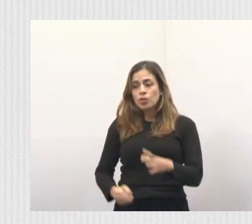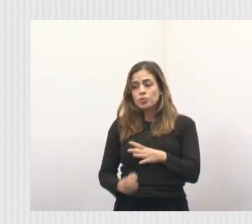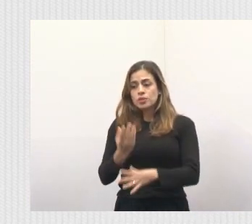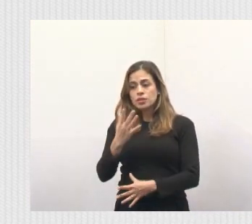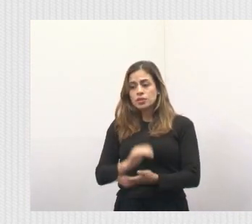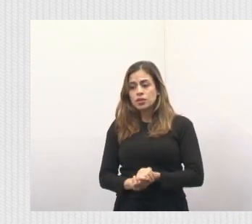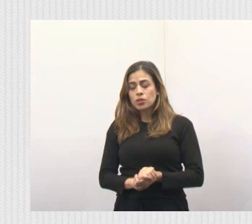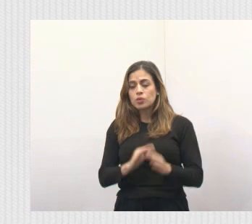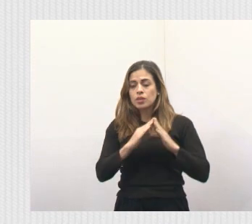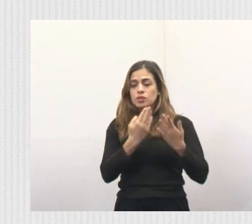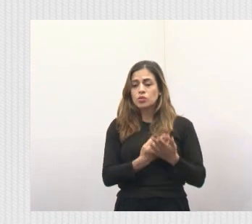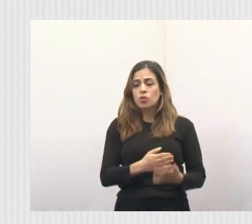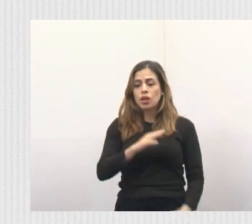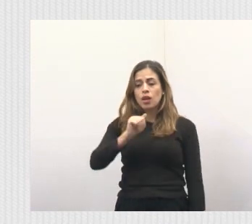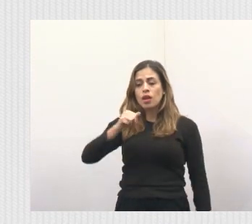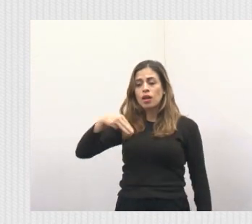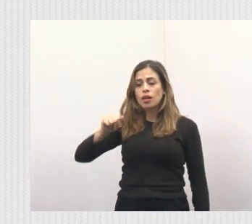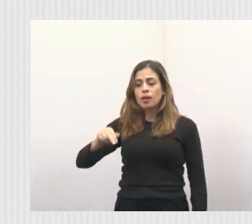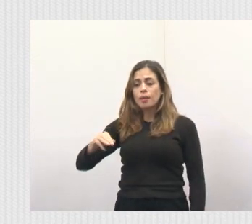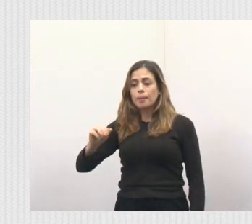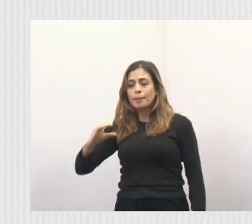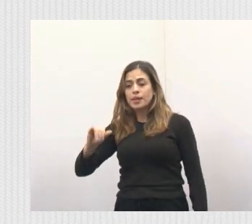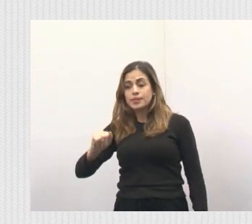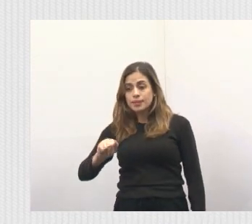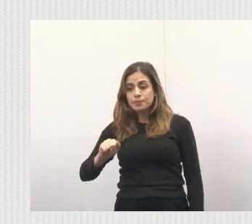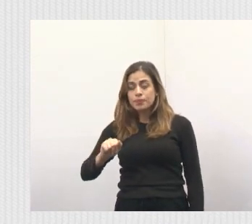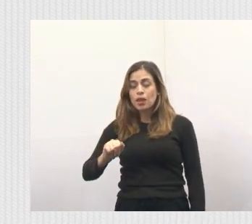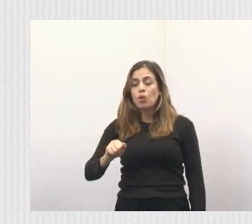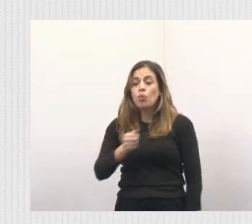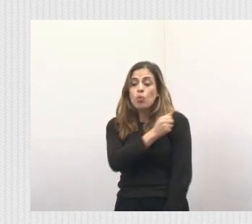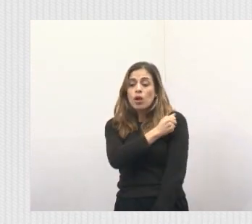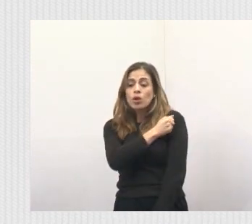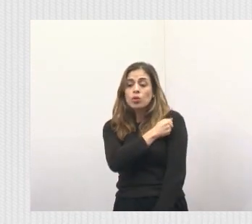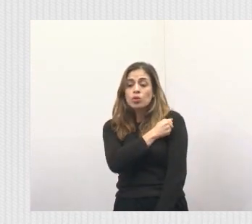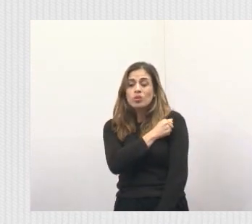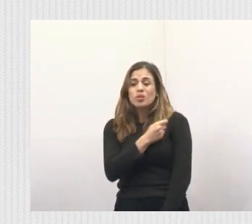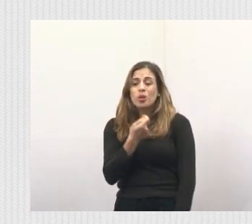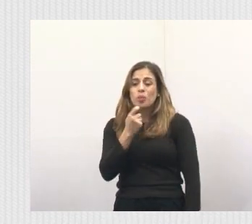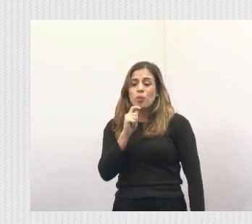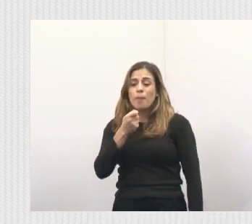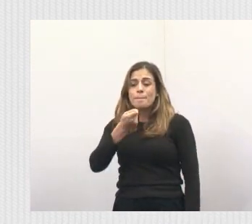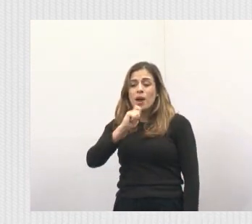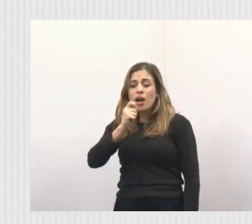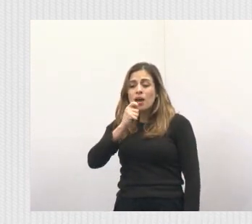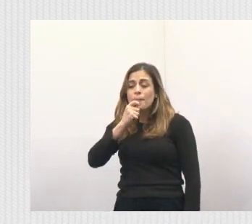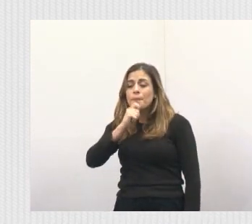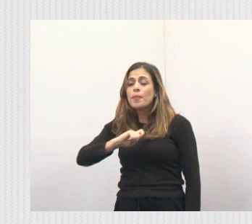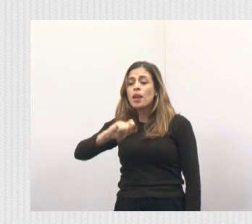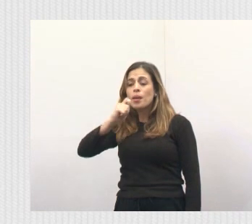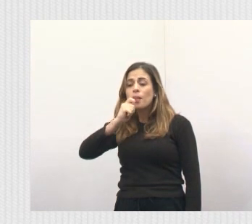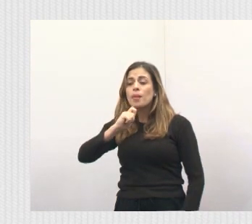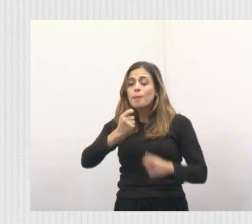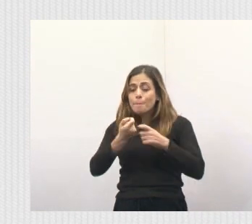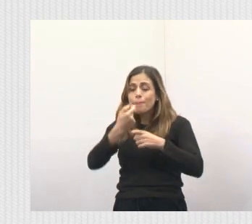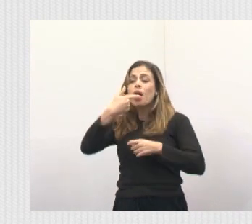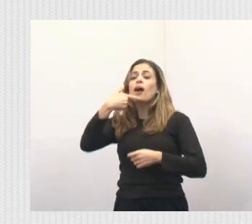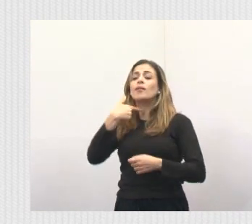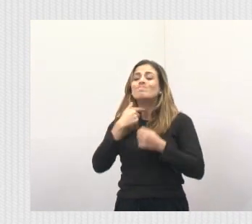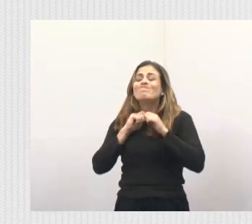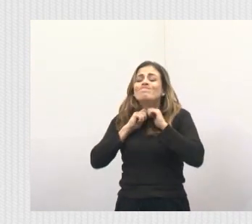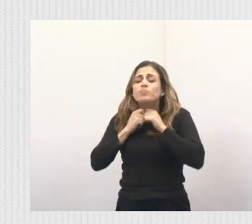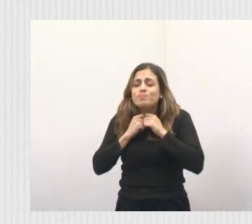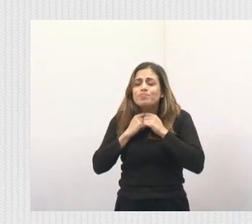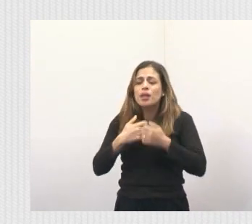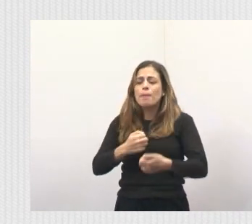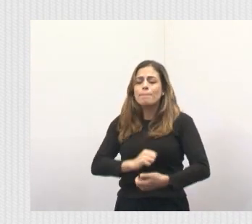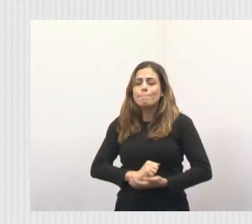estava na escola Amância de Sampaio, um aluno engasgou com um pirulito. E eu tive a oportunidade de fazer essa manobra dentro da